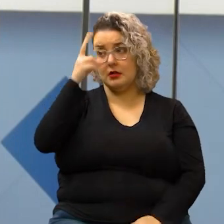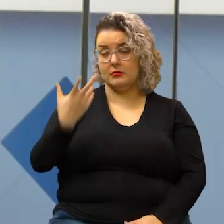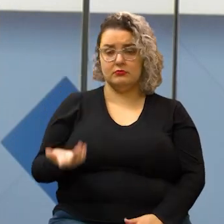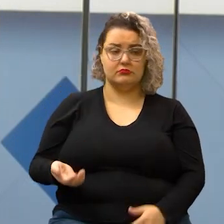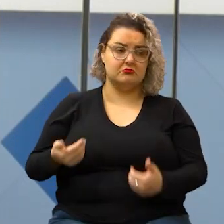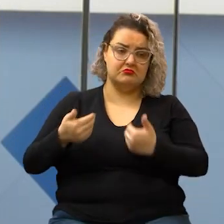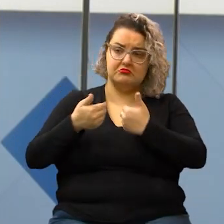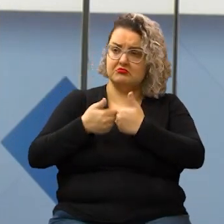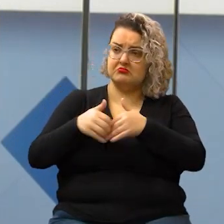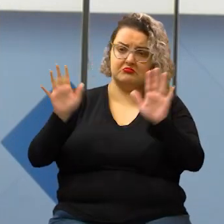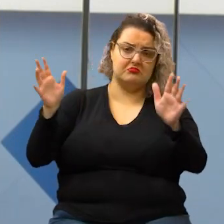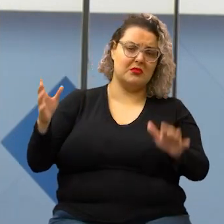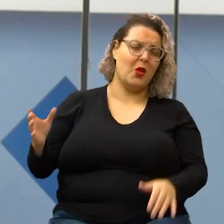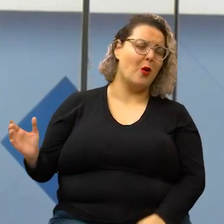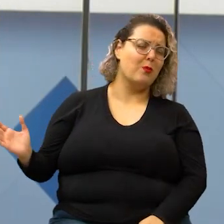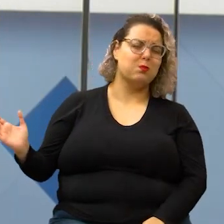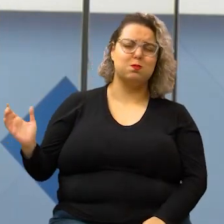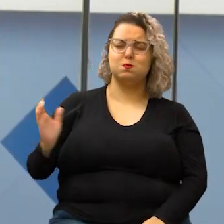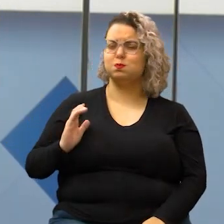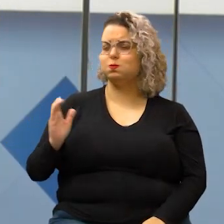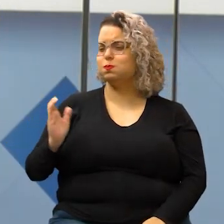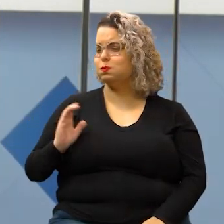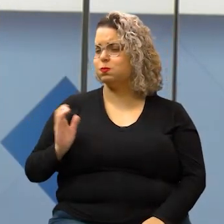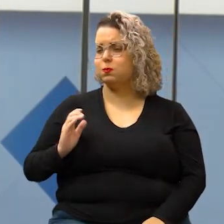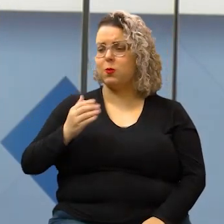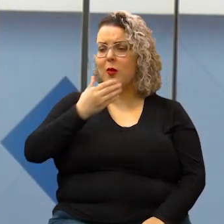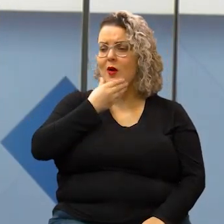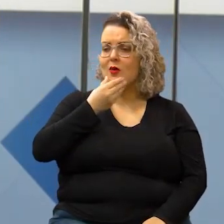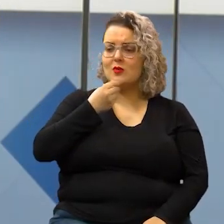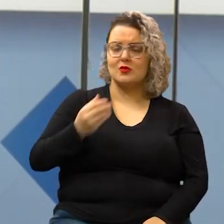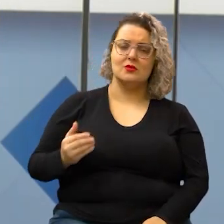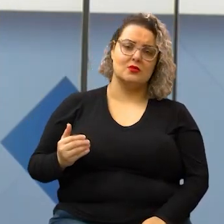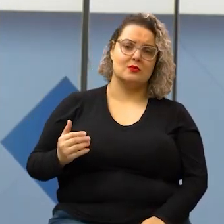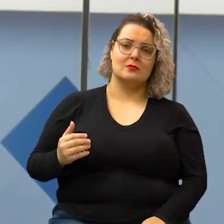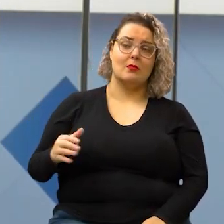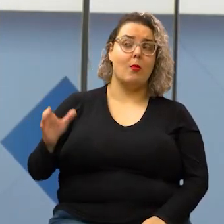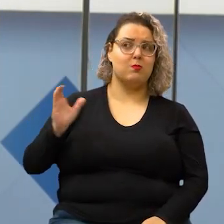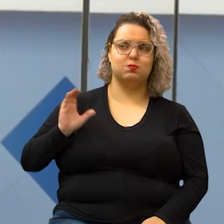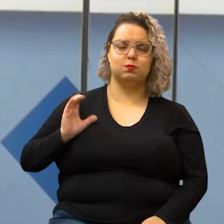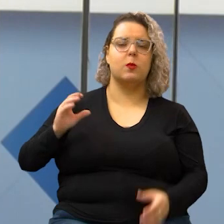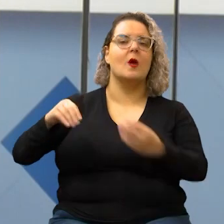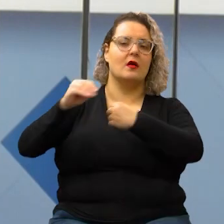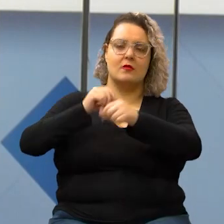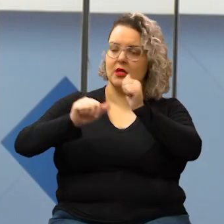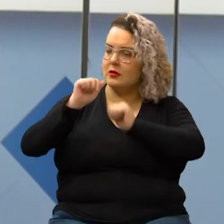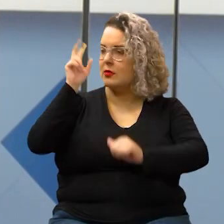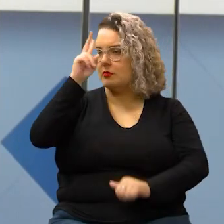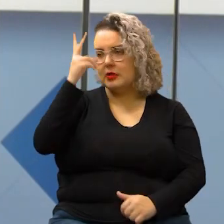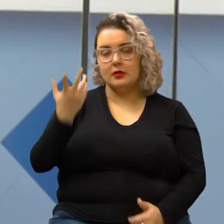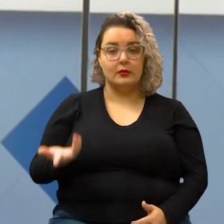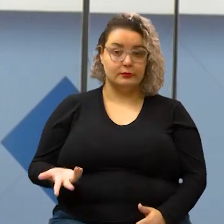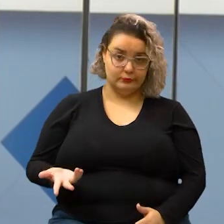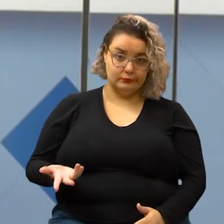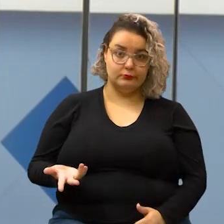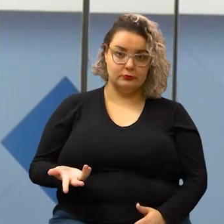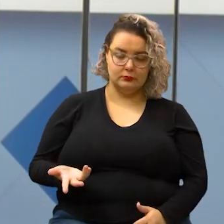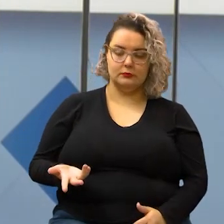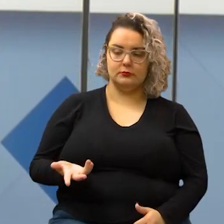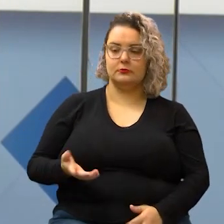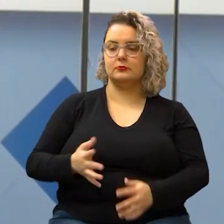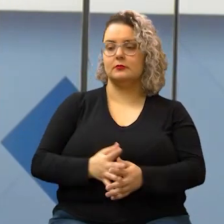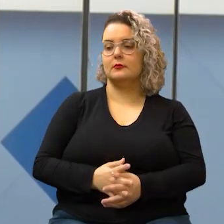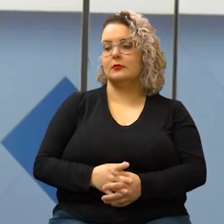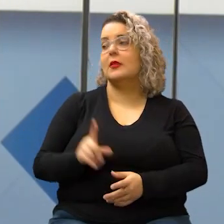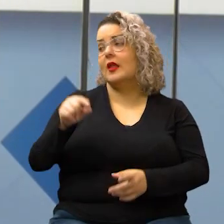é trilionário. Você pega os homens mais ricos do mundo, os 3 primeiros estão envolvidos com bebida alcoólica. Então, assim,